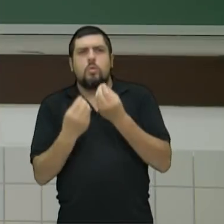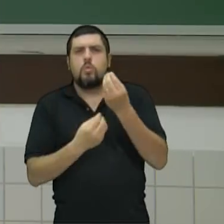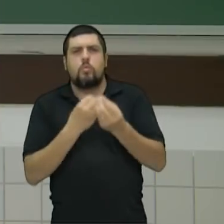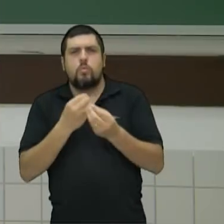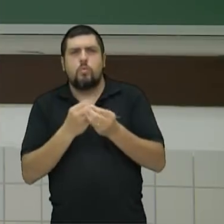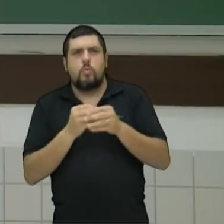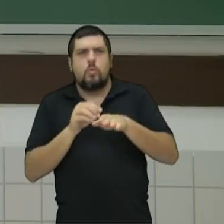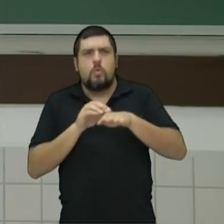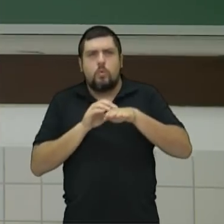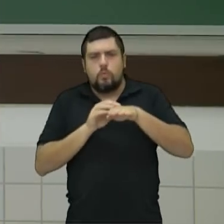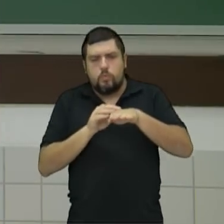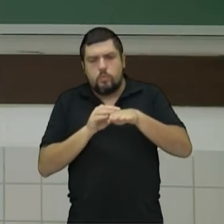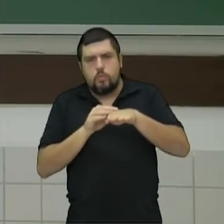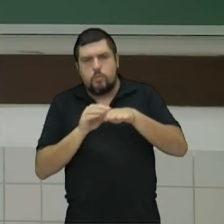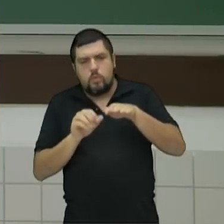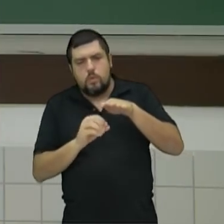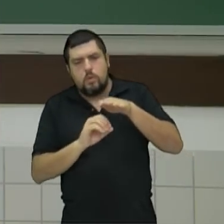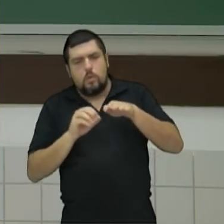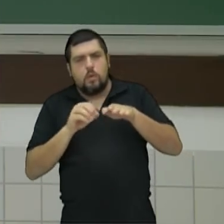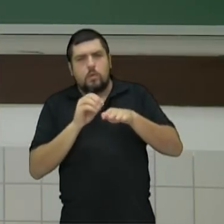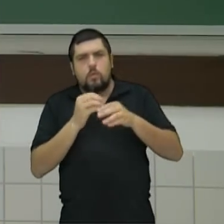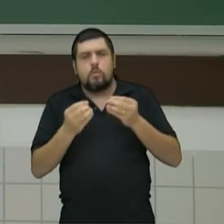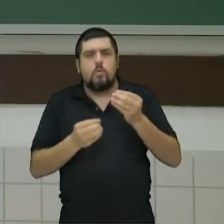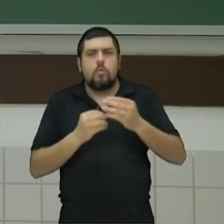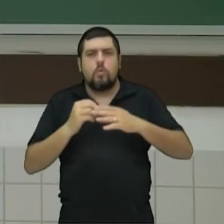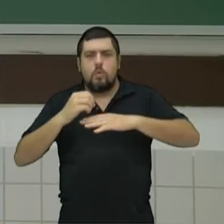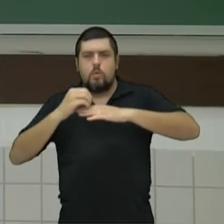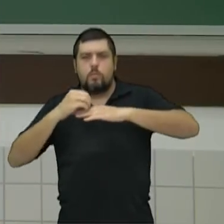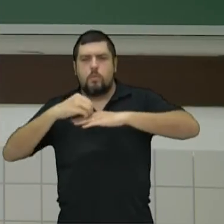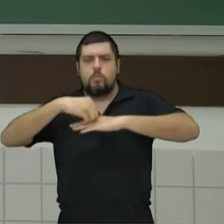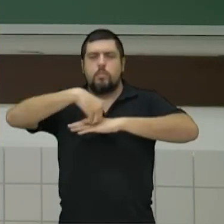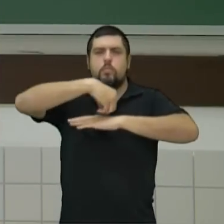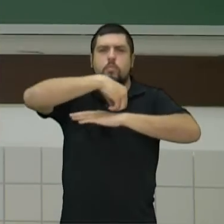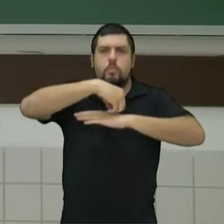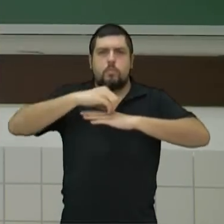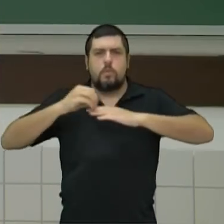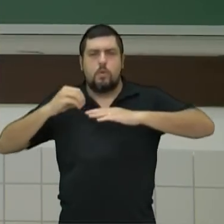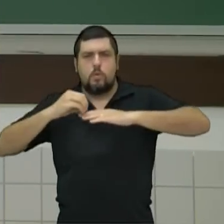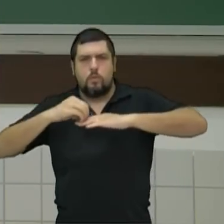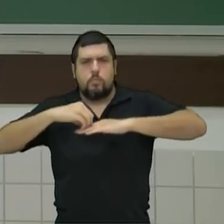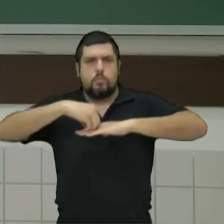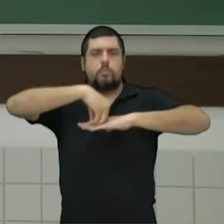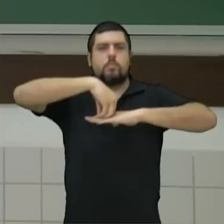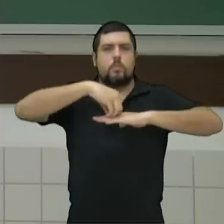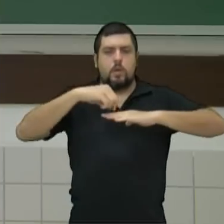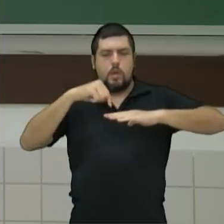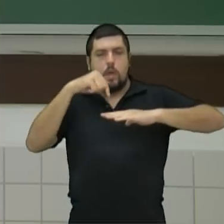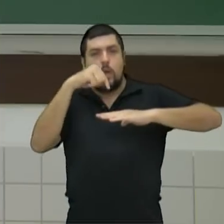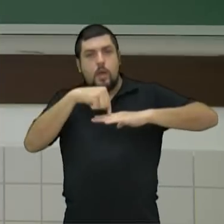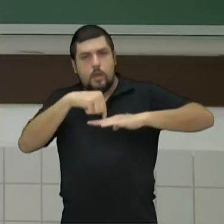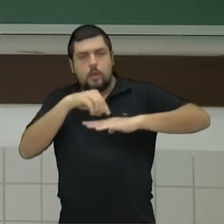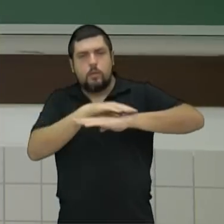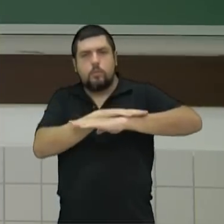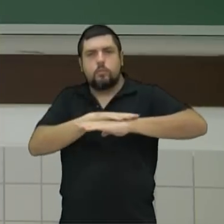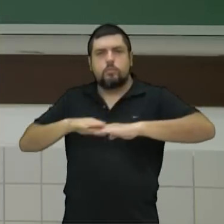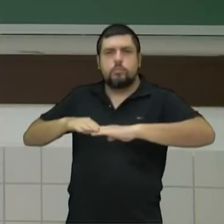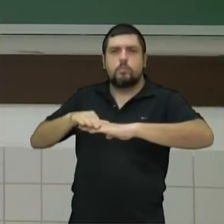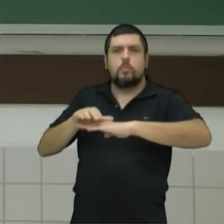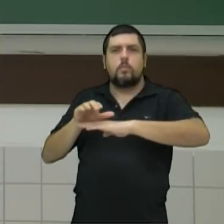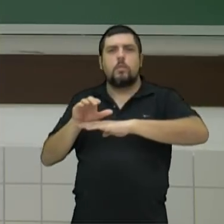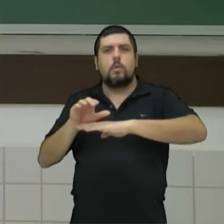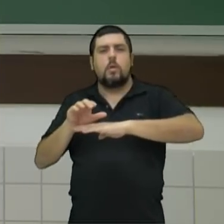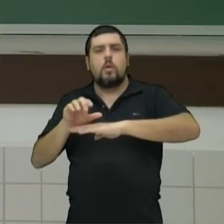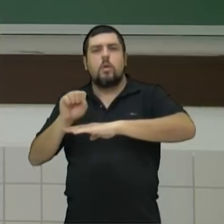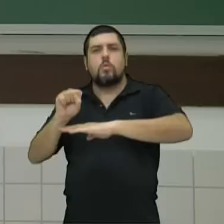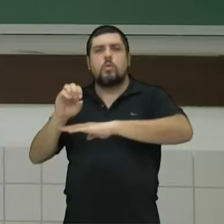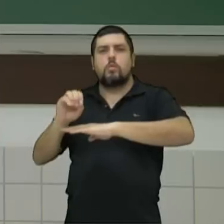está empurrando o veículo e serra acima, estradas, em estrada abaixo, né? Suma estrada e tudo mais. É o solo que empurra. Sendo que se não